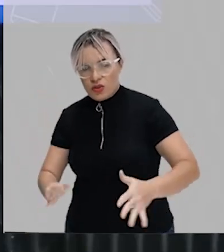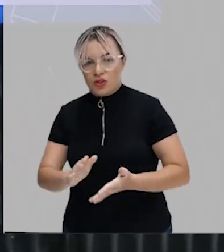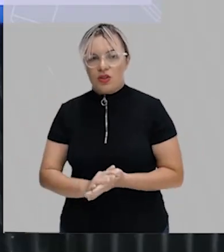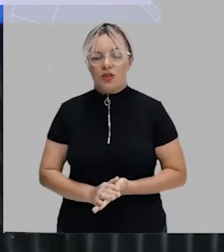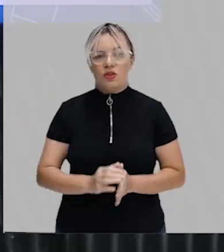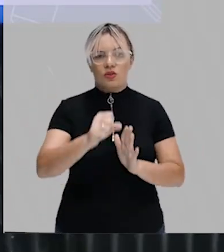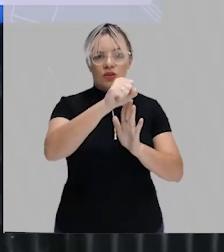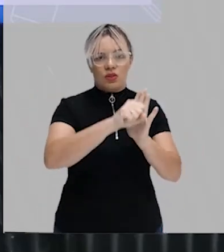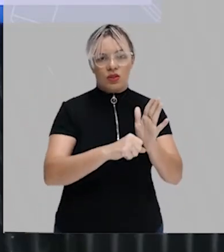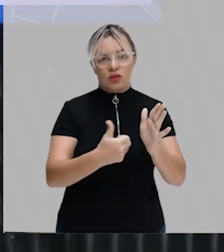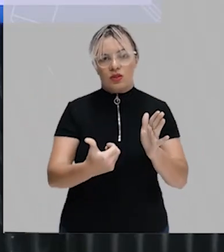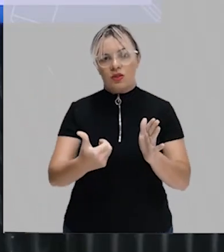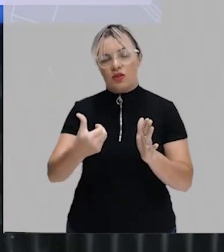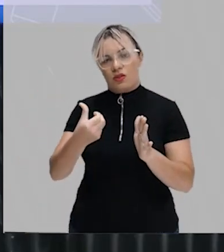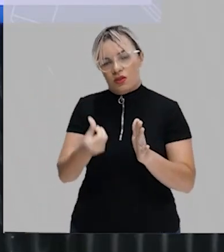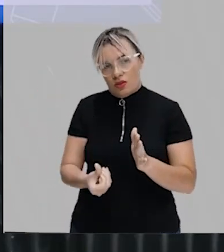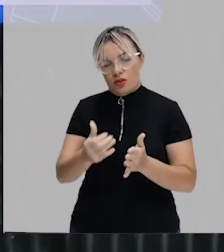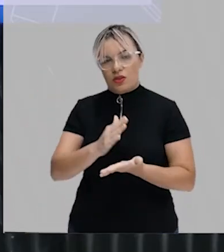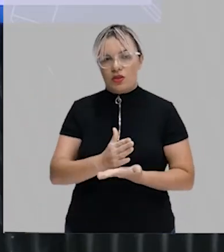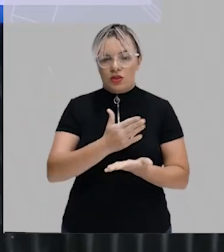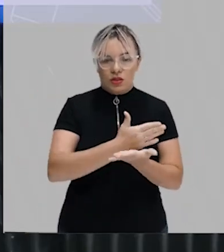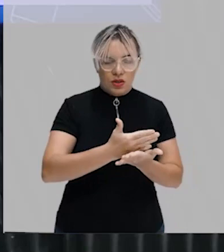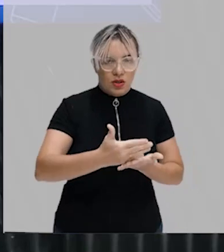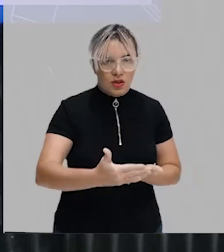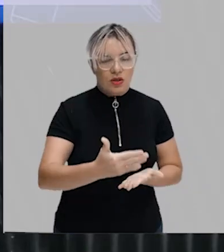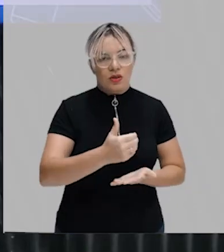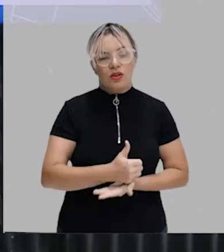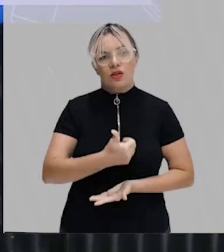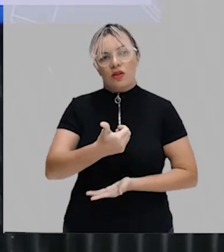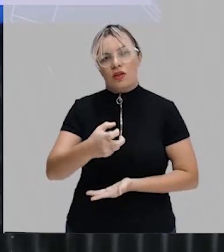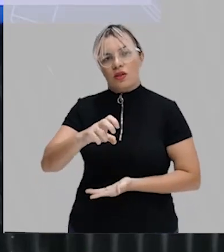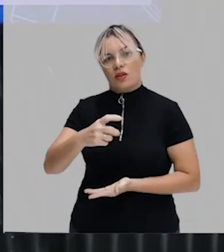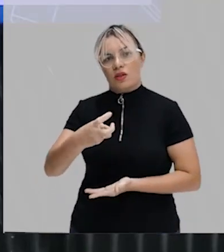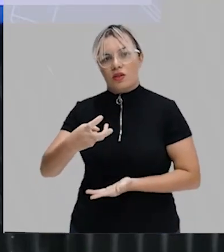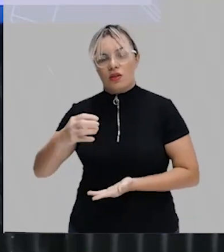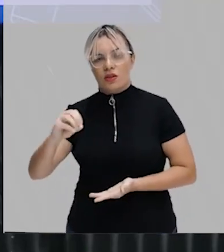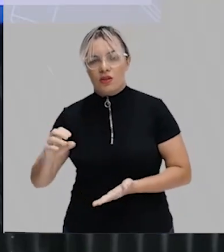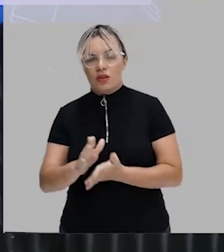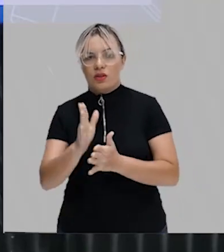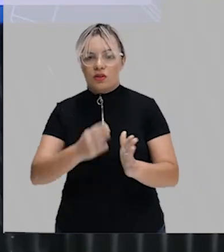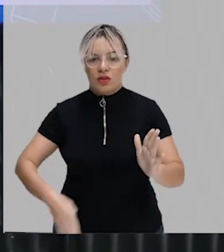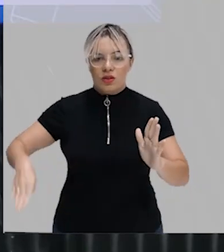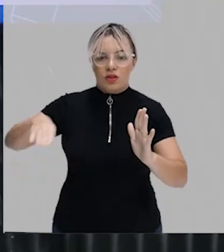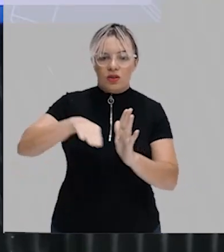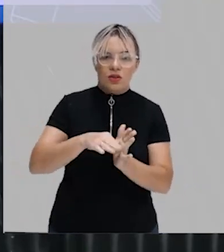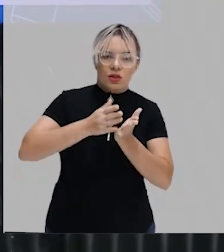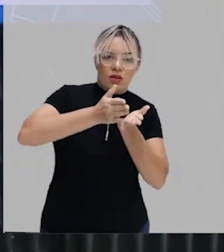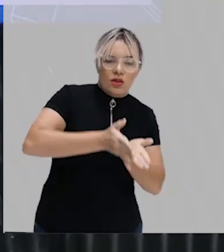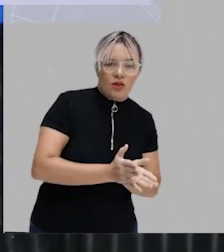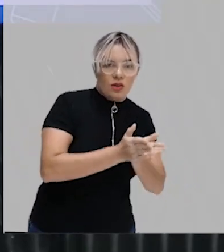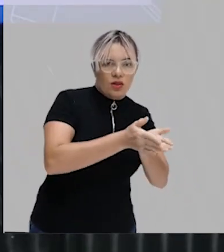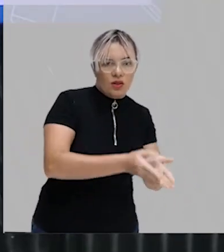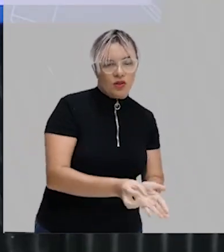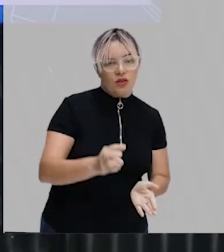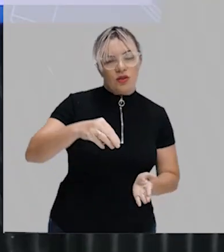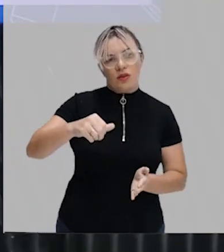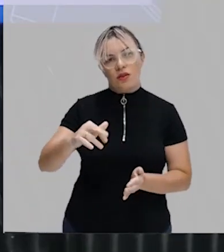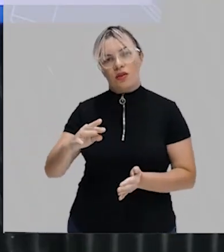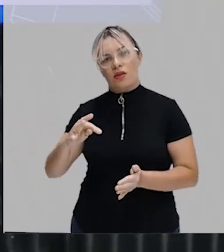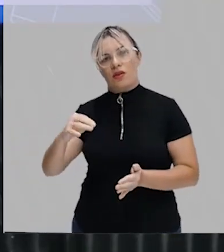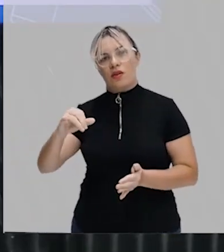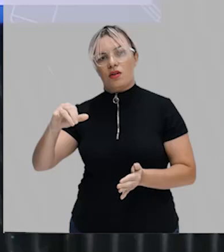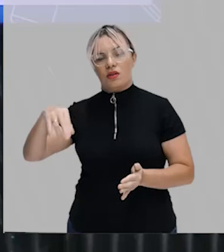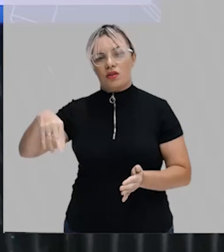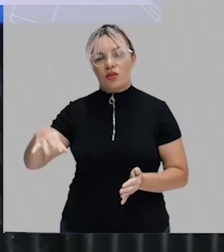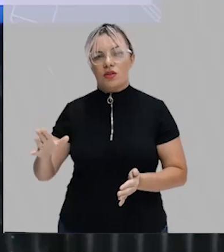século XVI, a partir de 1530, com a chegada da expedição de Martim Afonso de Souza, por